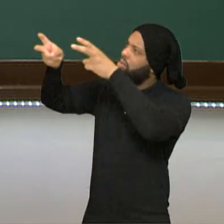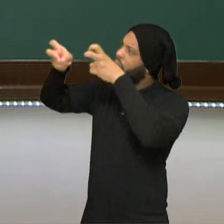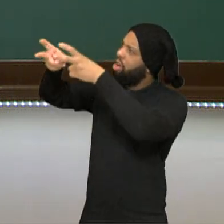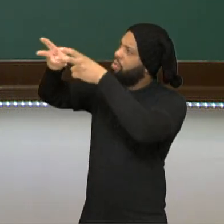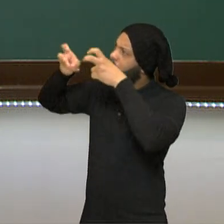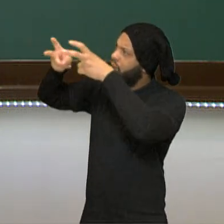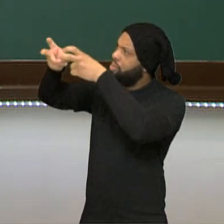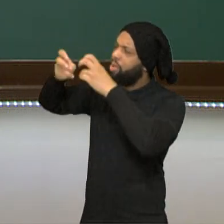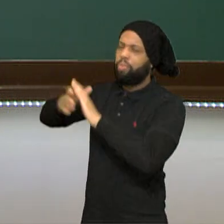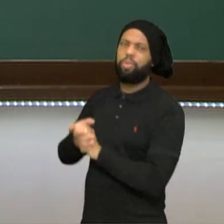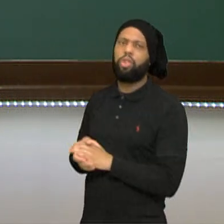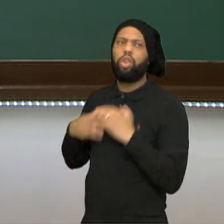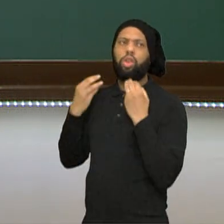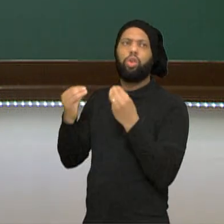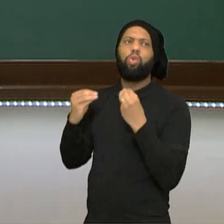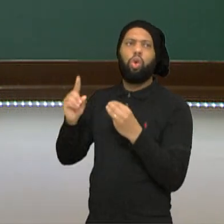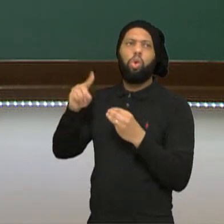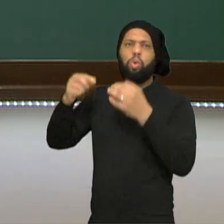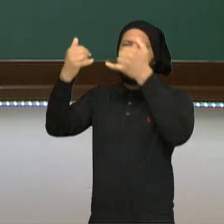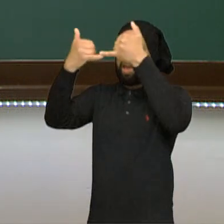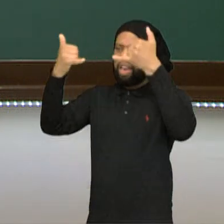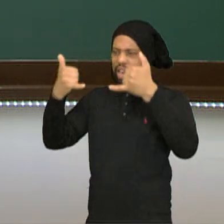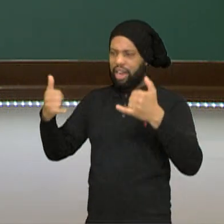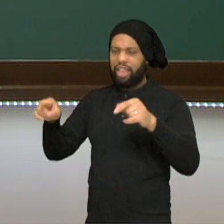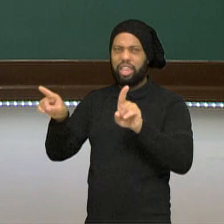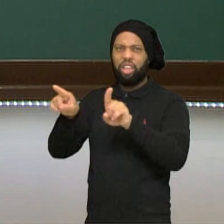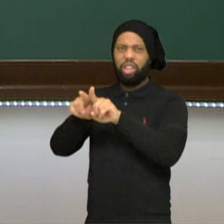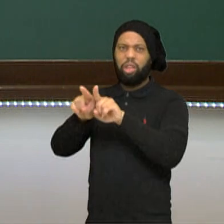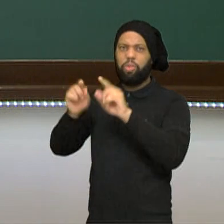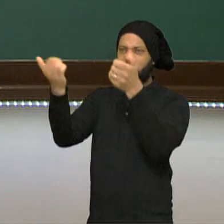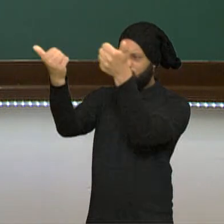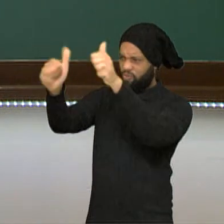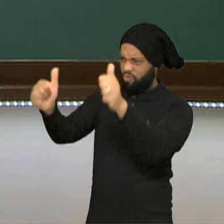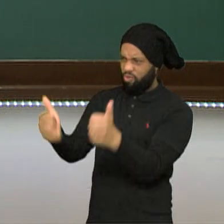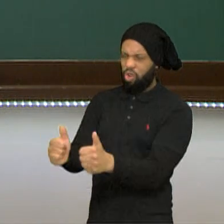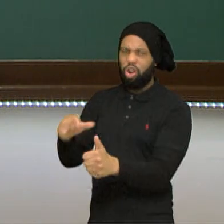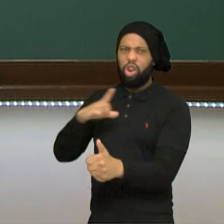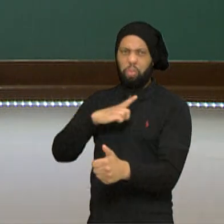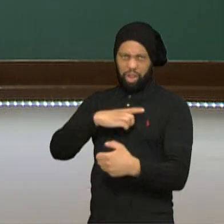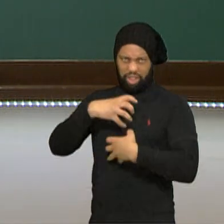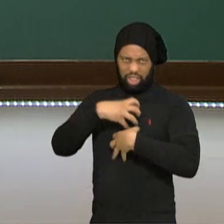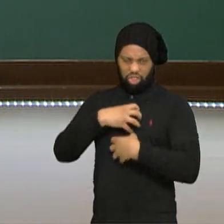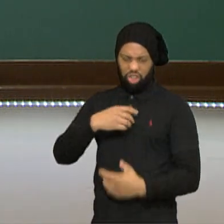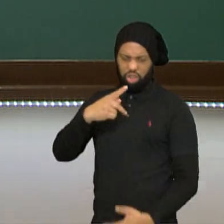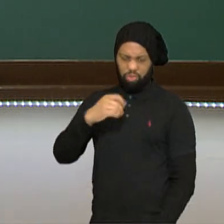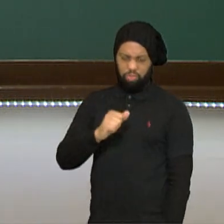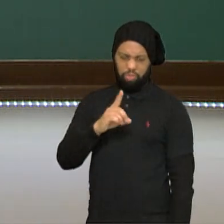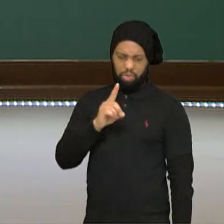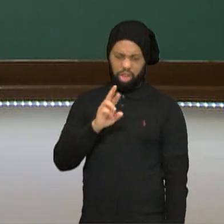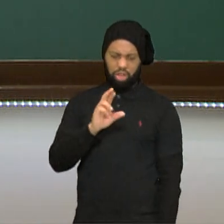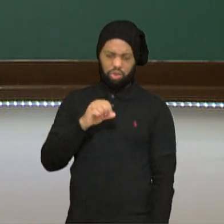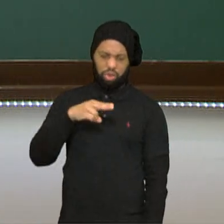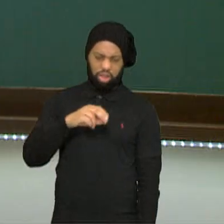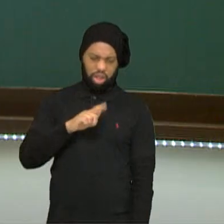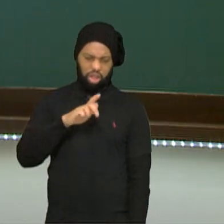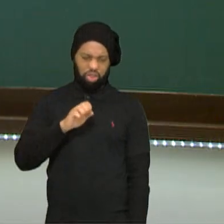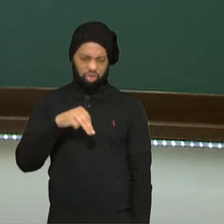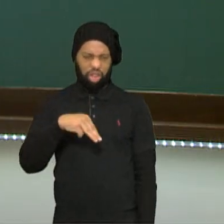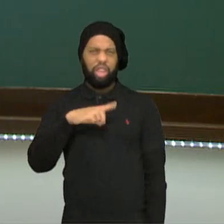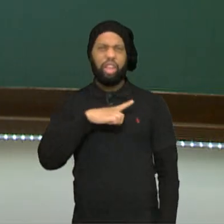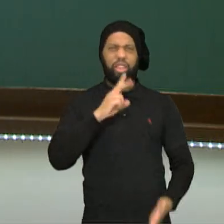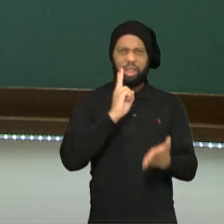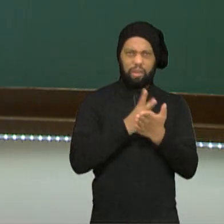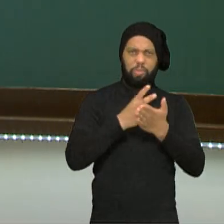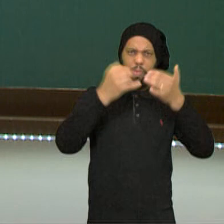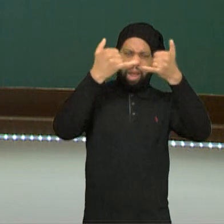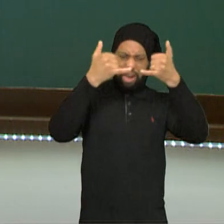imagem. Como são as linhas e formas desse desenho? Né? Há uma padronagem? Essas linhas se repetem? Não. Né? Essas